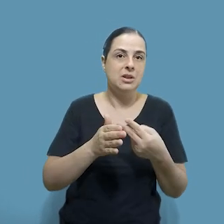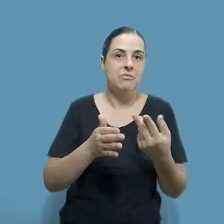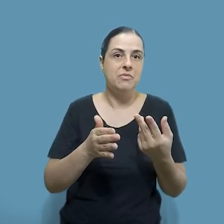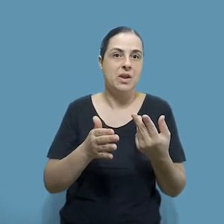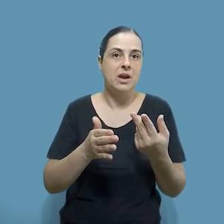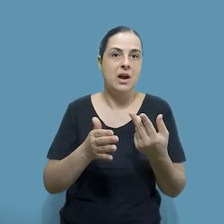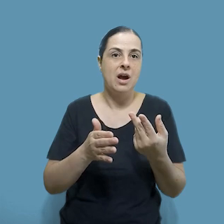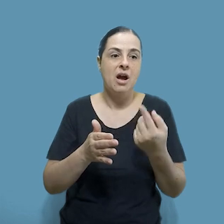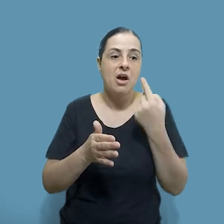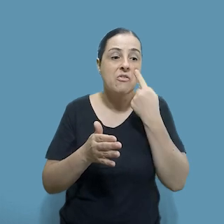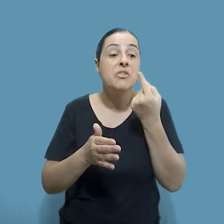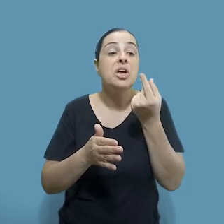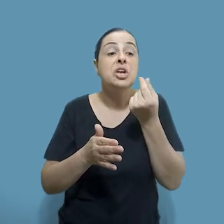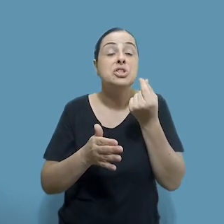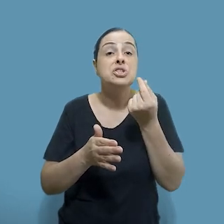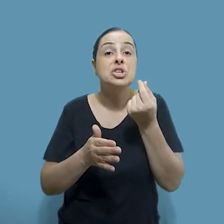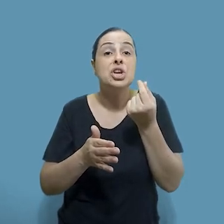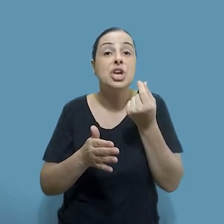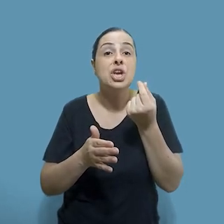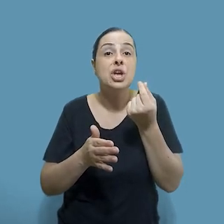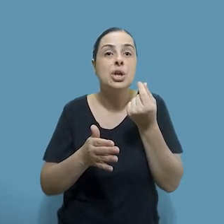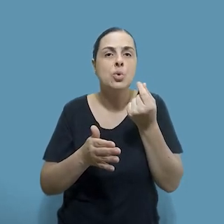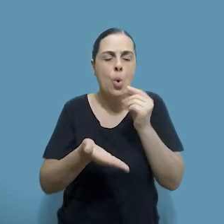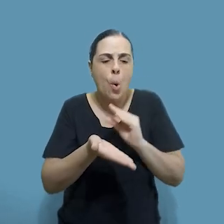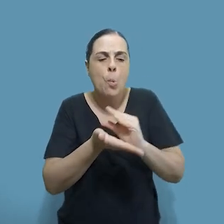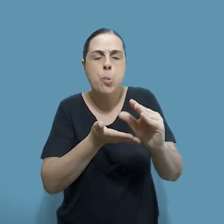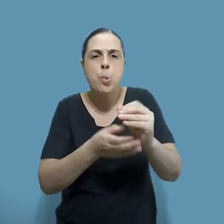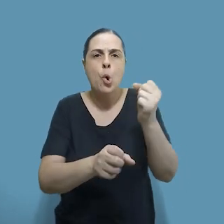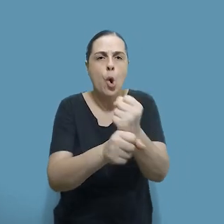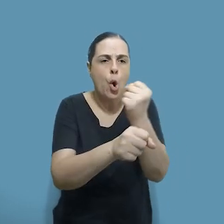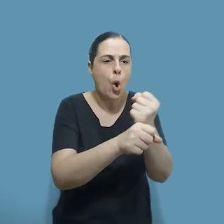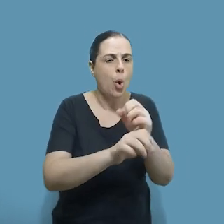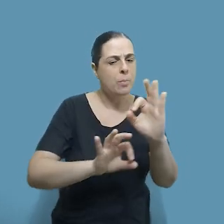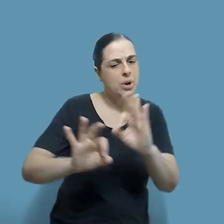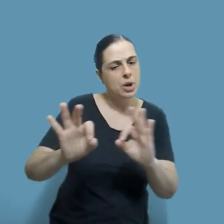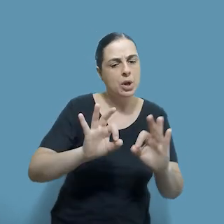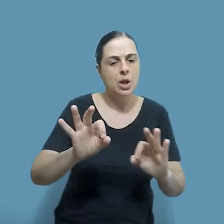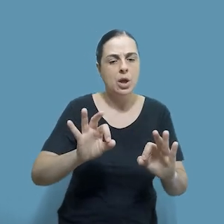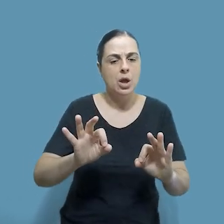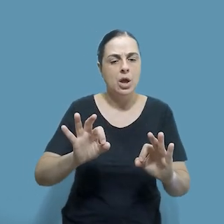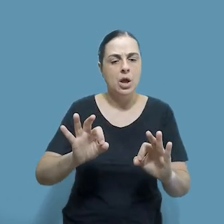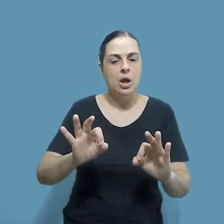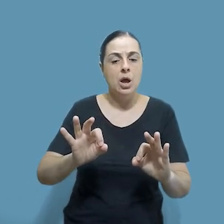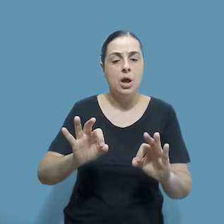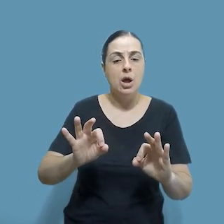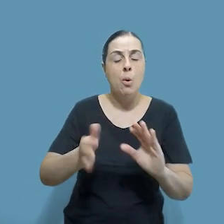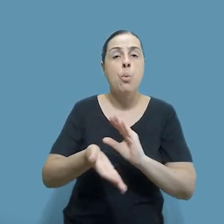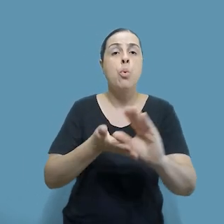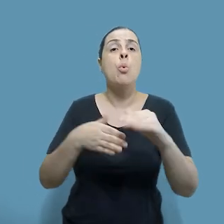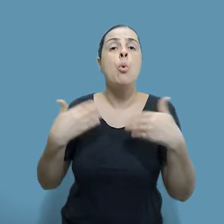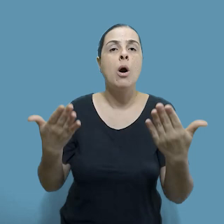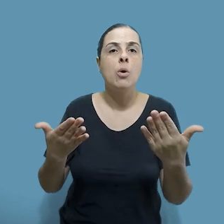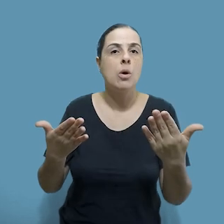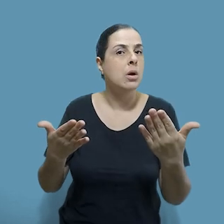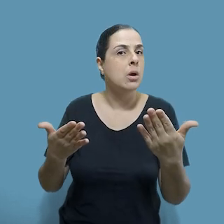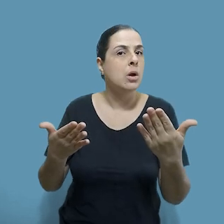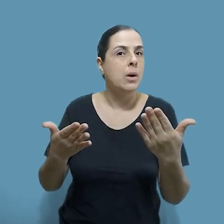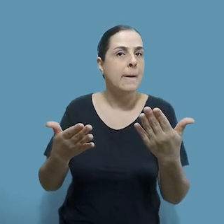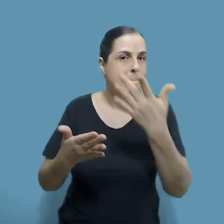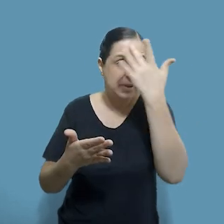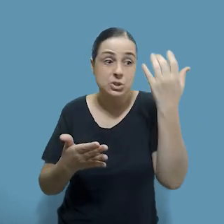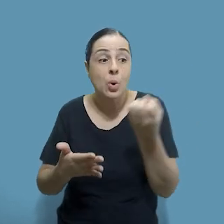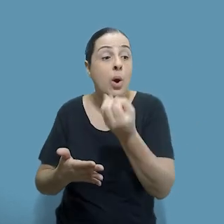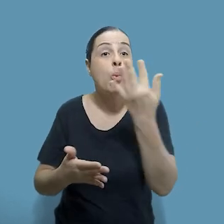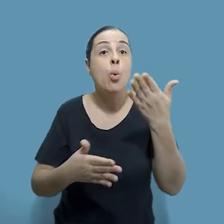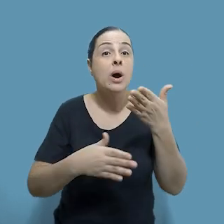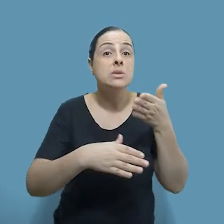para quantos? Quantos cadeirantes, né? Não, você vai fazer uma rampa para todo mundo, porque a acessibilidade é isso, é tornar o